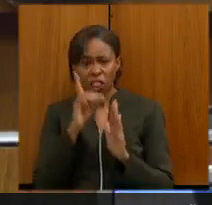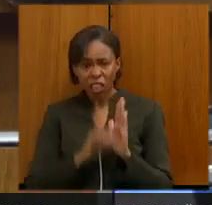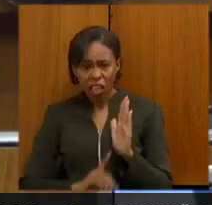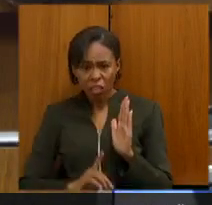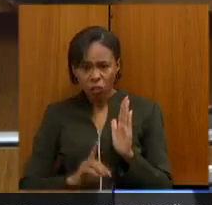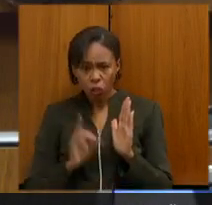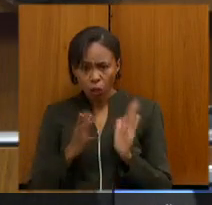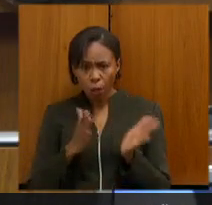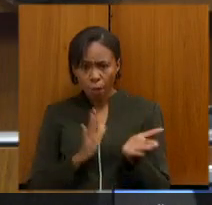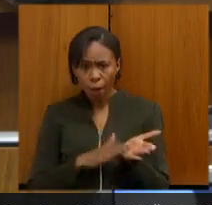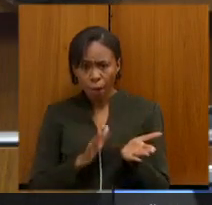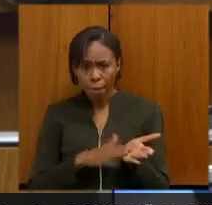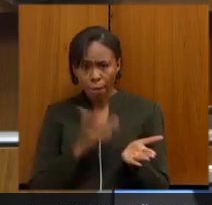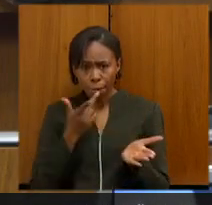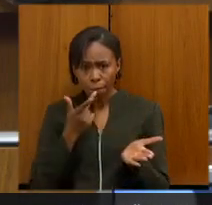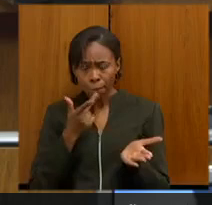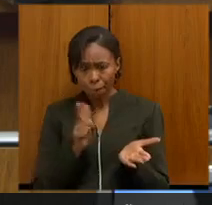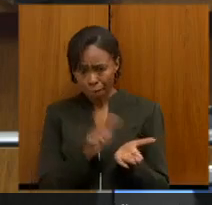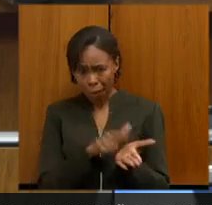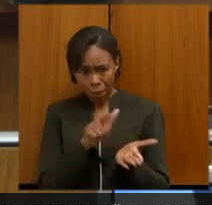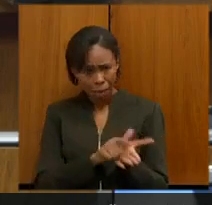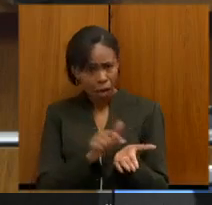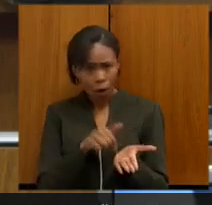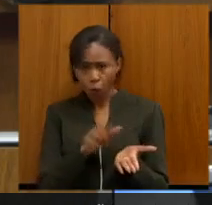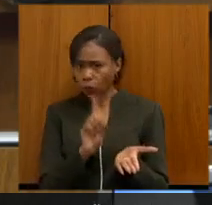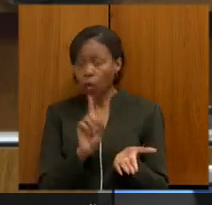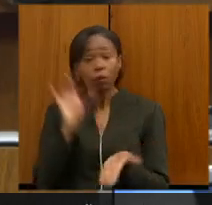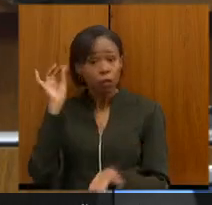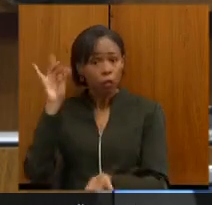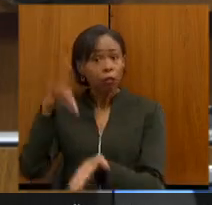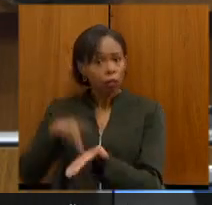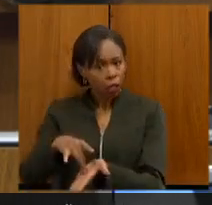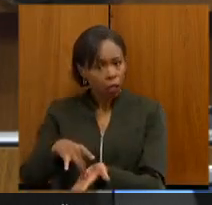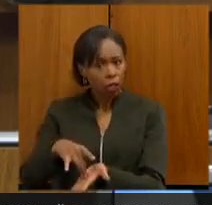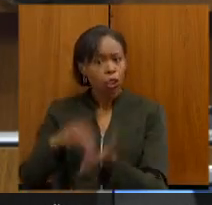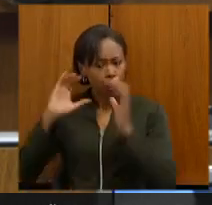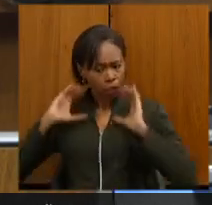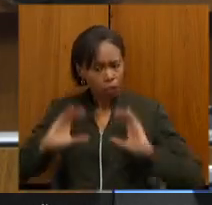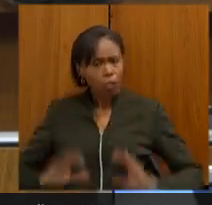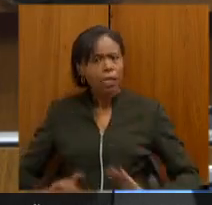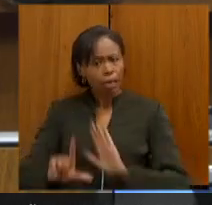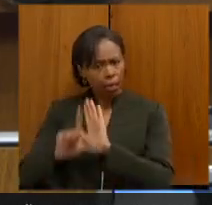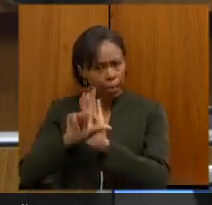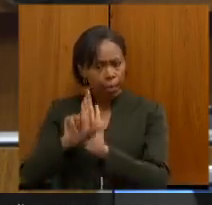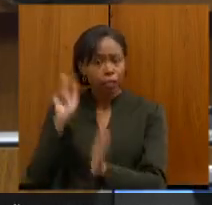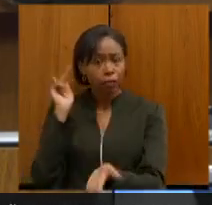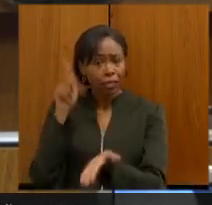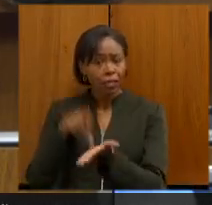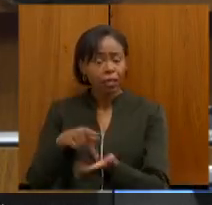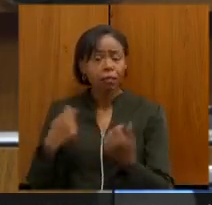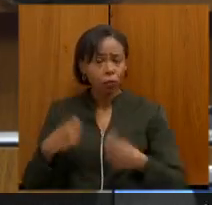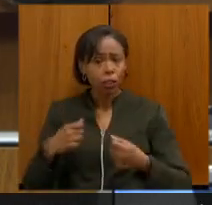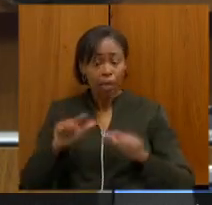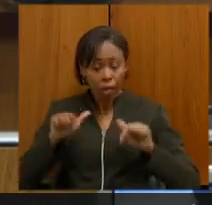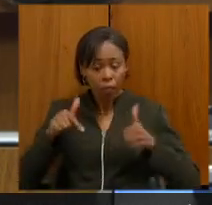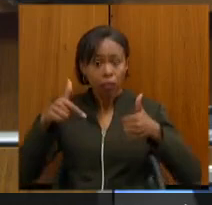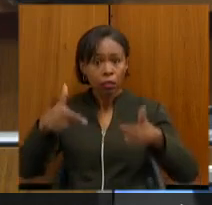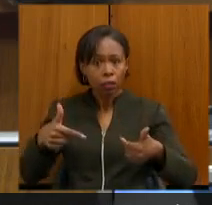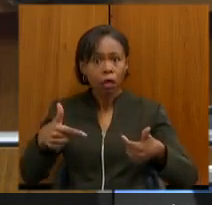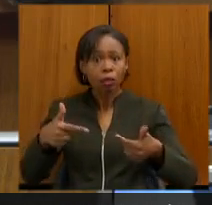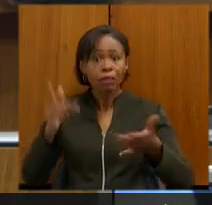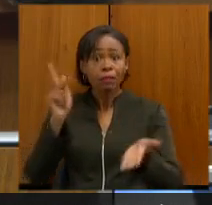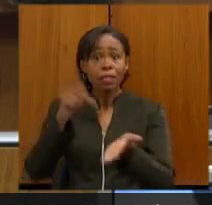não é para ver a realidade para tirar a cidadania deve ser aplicado para virar lei para ver ações concretas